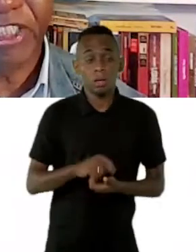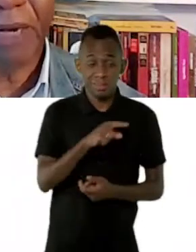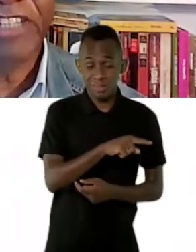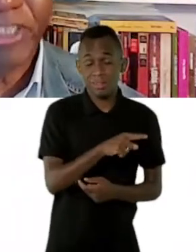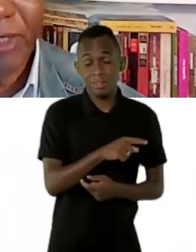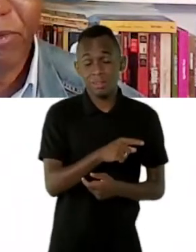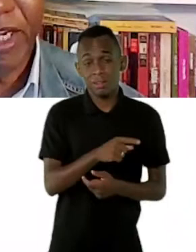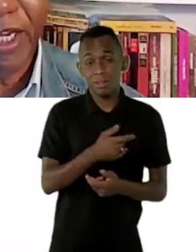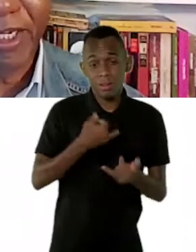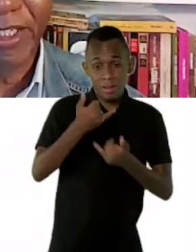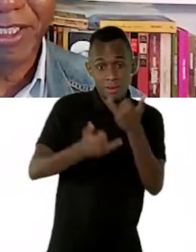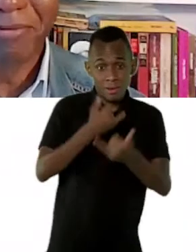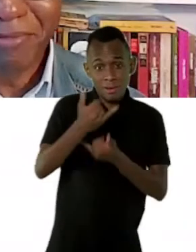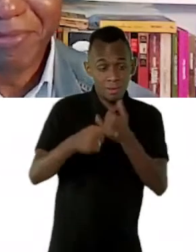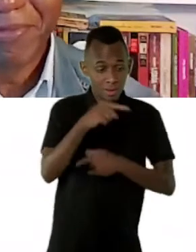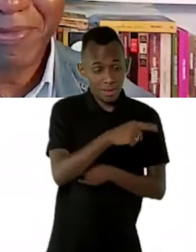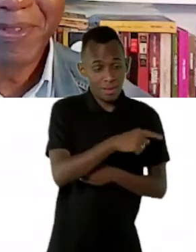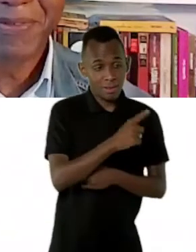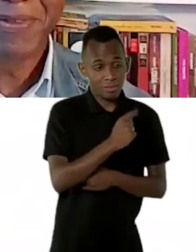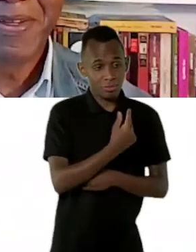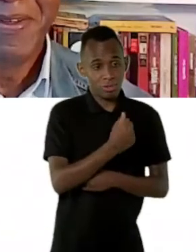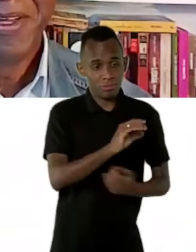com ele, né? Porque ela tinha mais dinheiro do que ele.